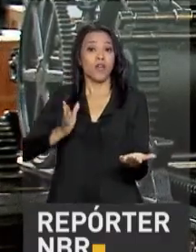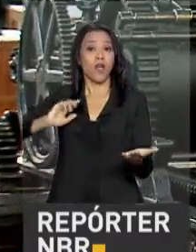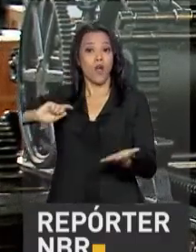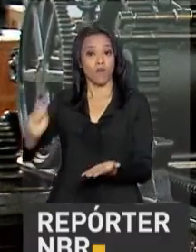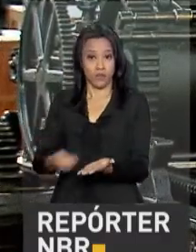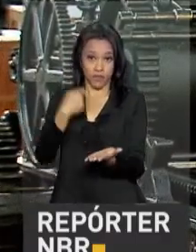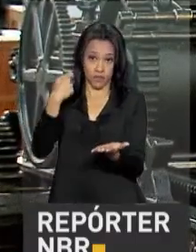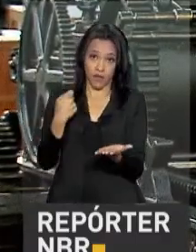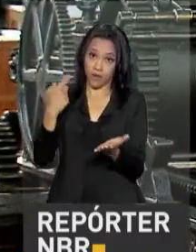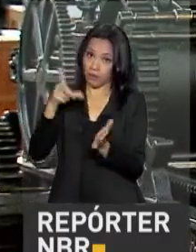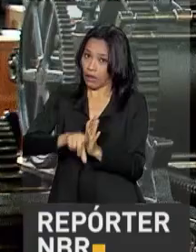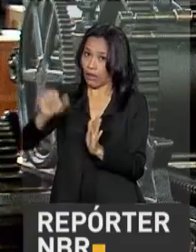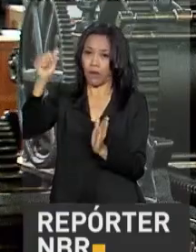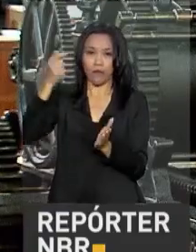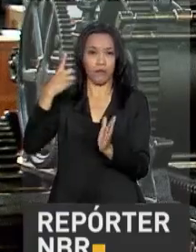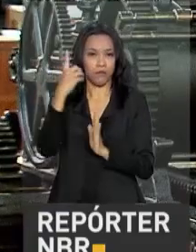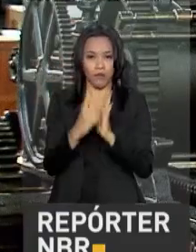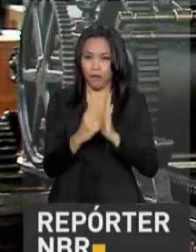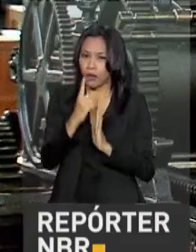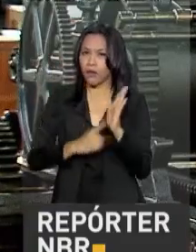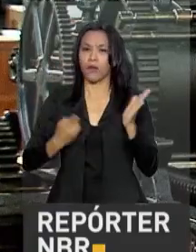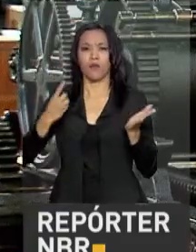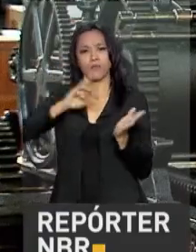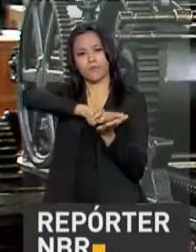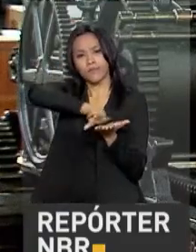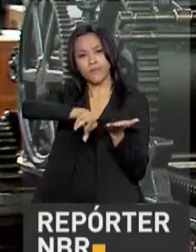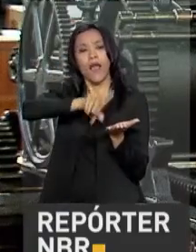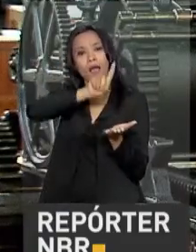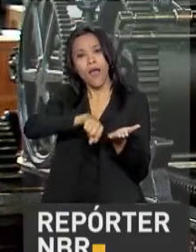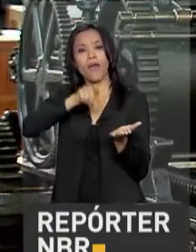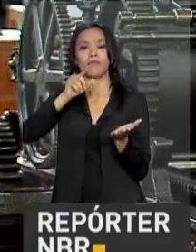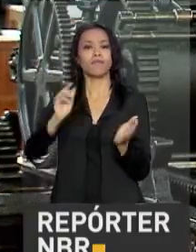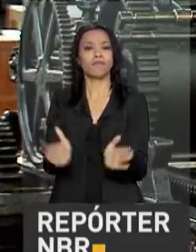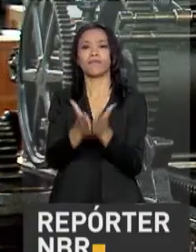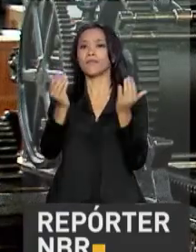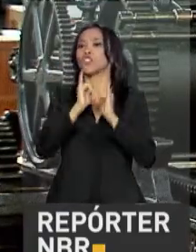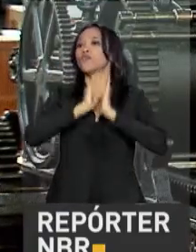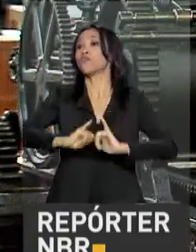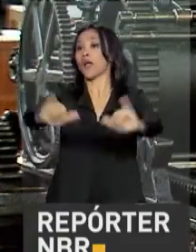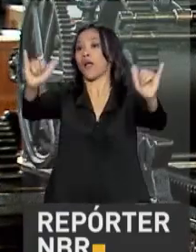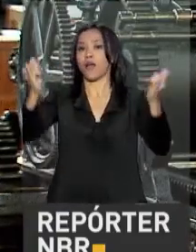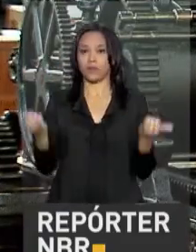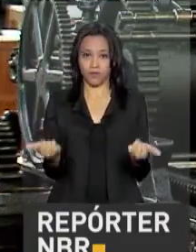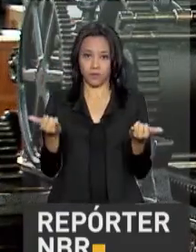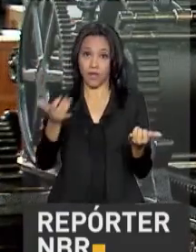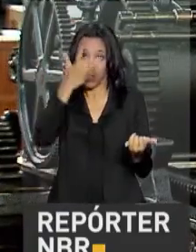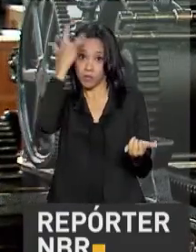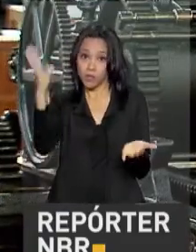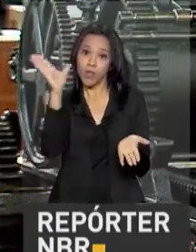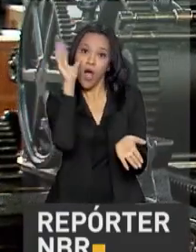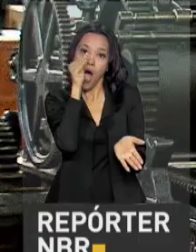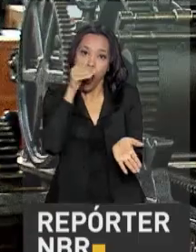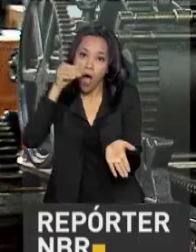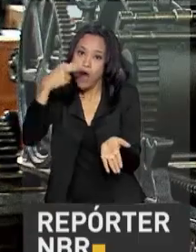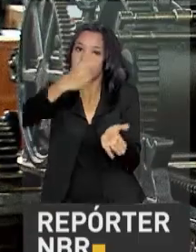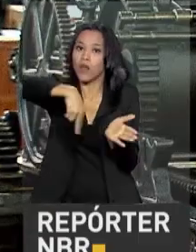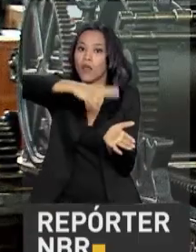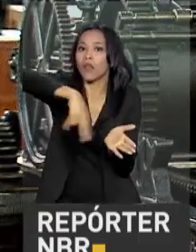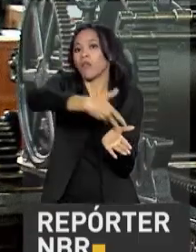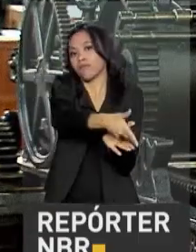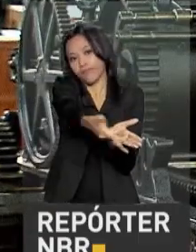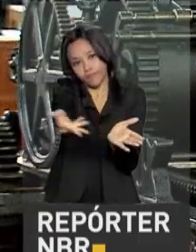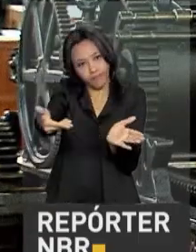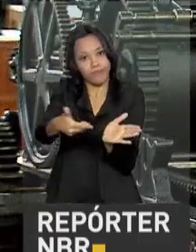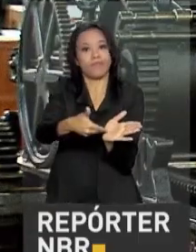este ato, lei, decreto, que for no Diário Oficial, ele é publicizado. A sociedade passa automaticamente a ter acesso ao seu conteúdo pleno